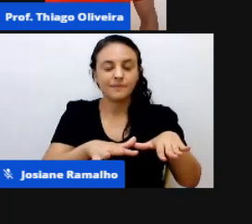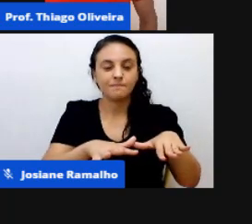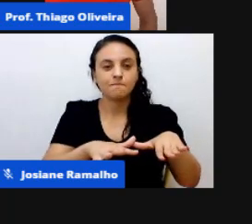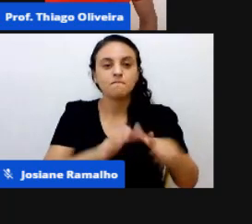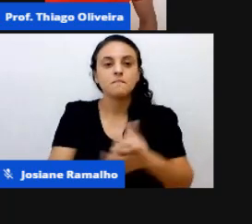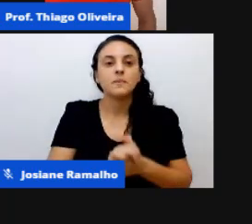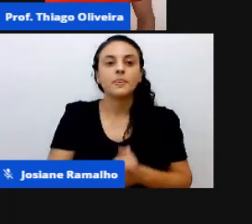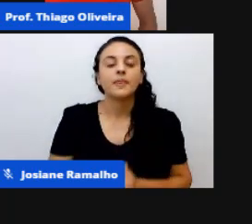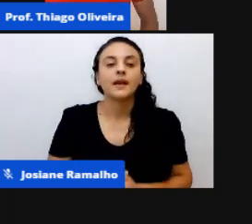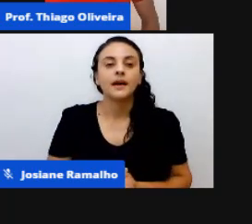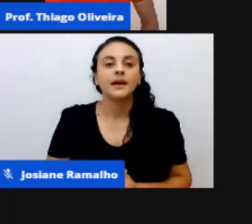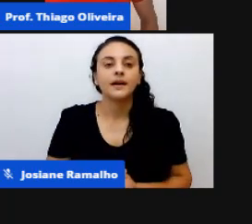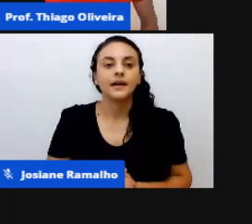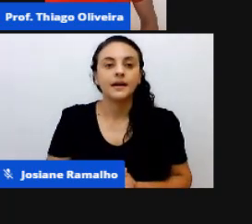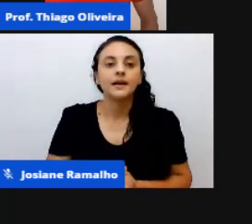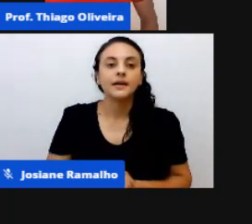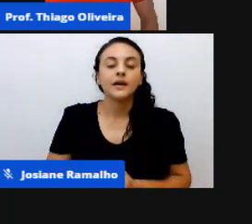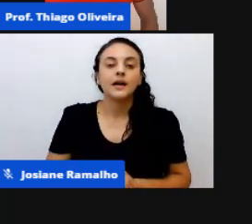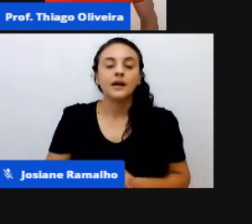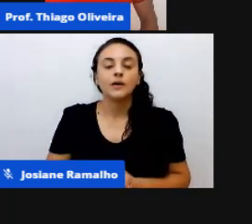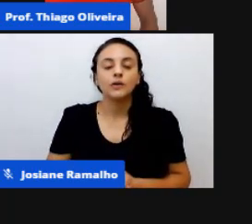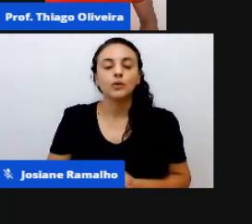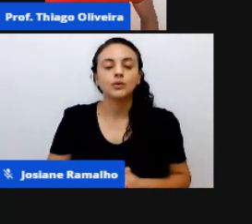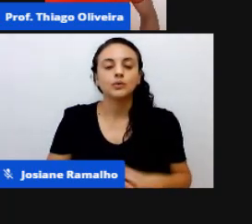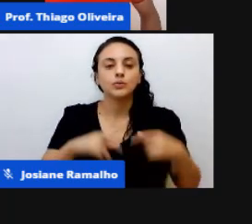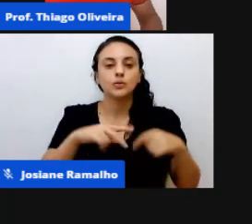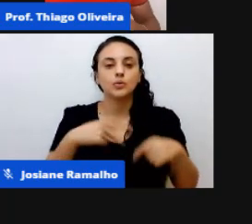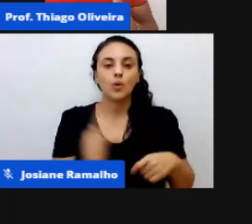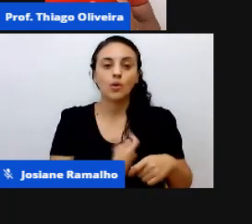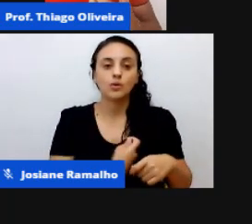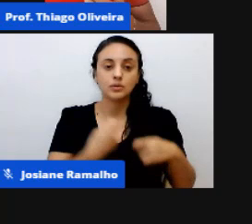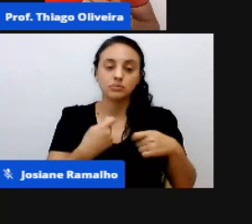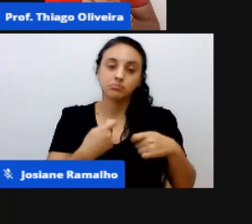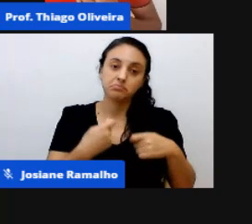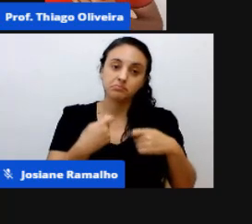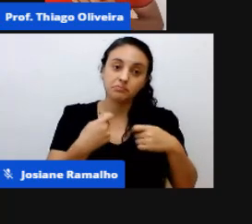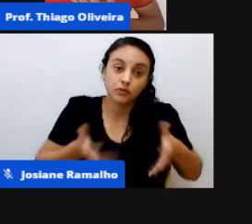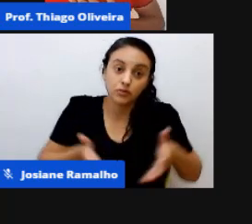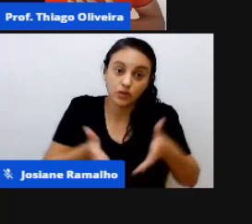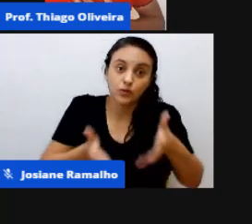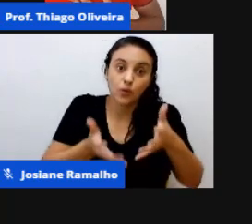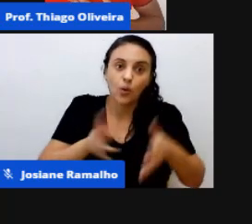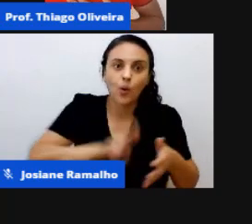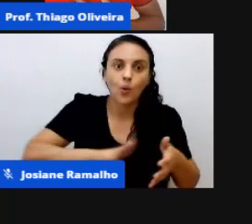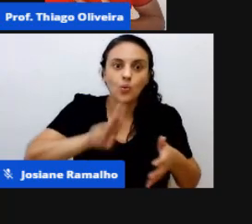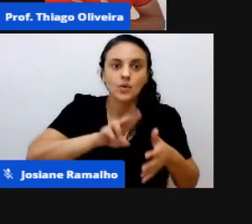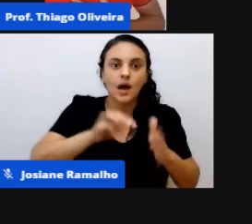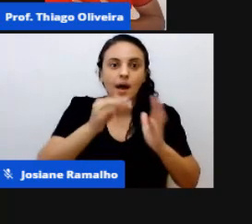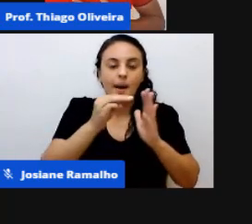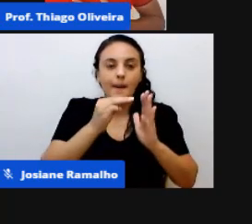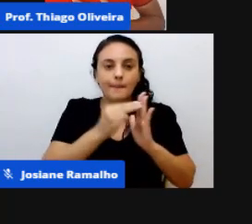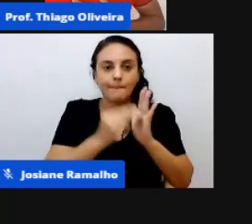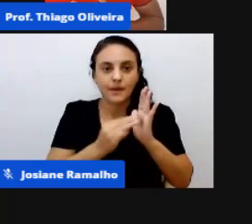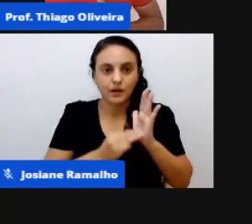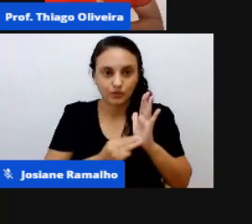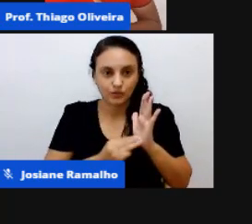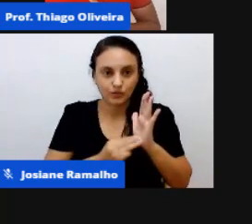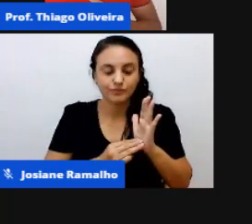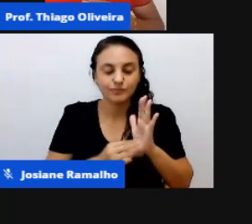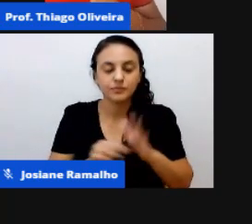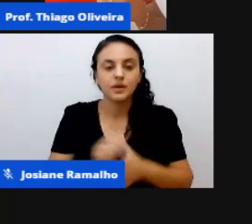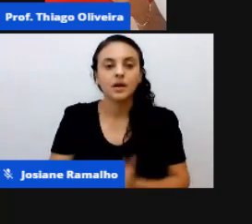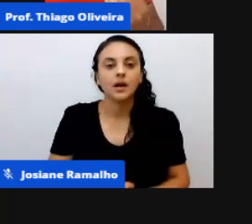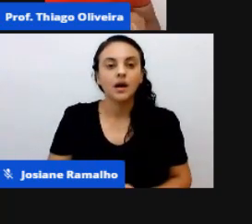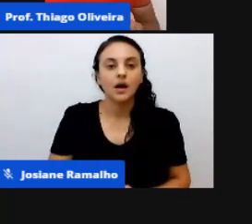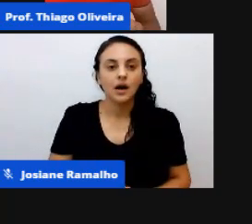dos métodos ativos de forma compulsória. Compulsória por quê? Porque eu vejo que a maioria